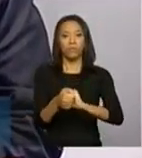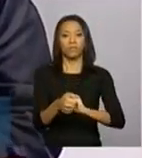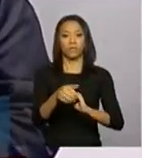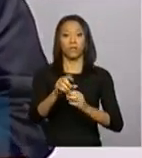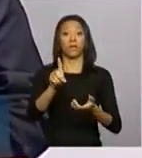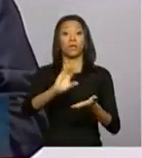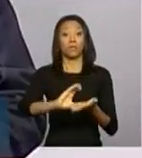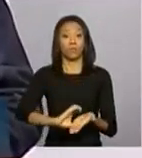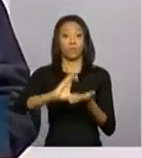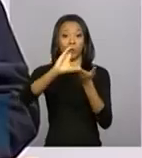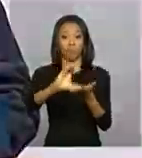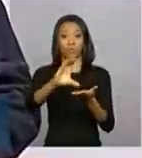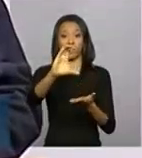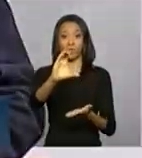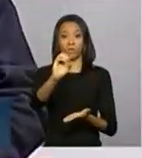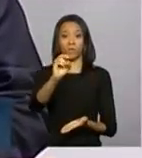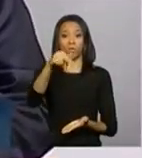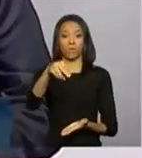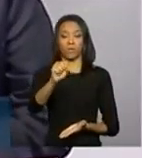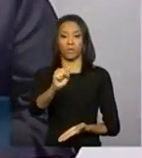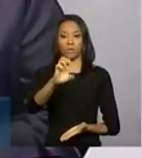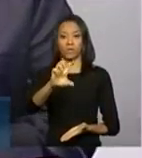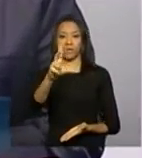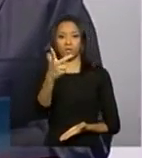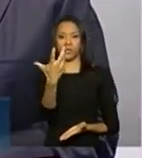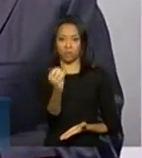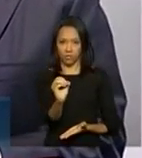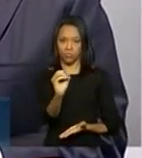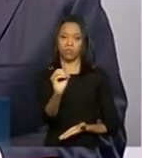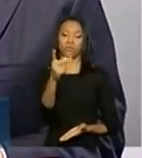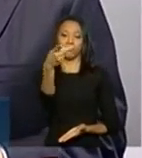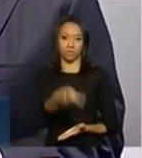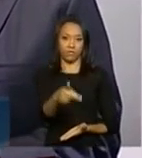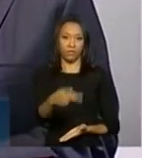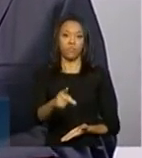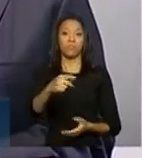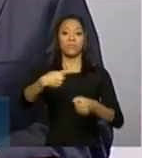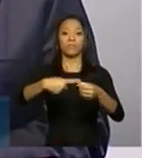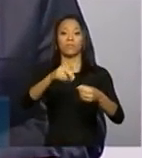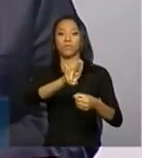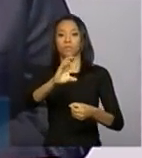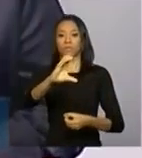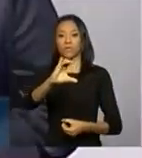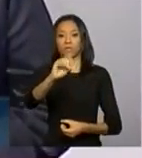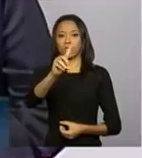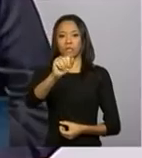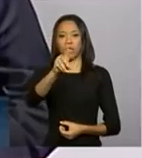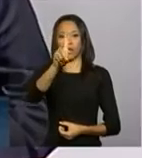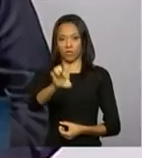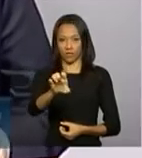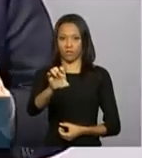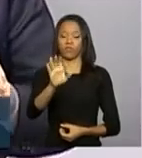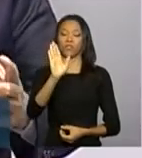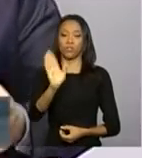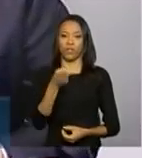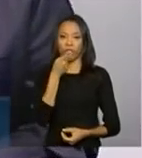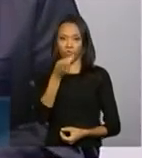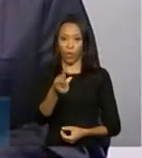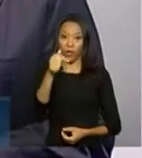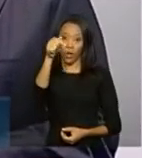Conselho das Cidades, como bem frisou aqui meu antecessor, ministro, o